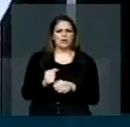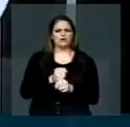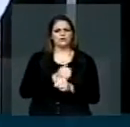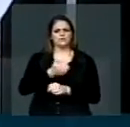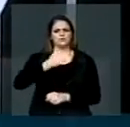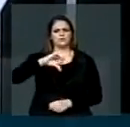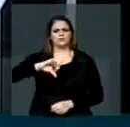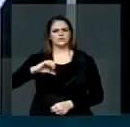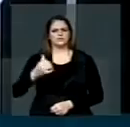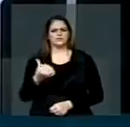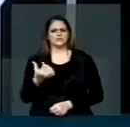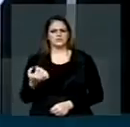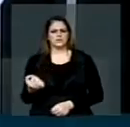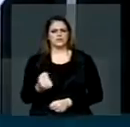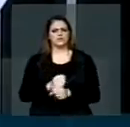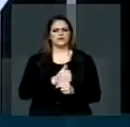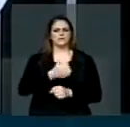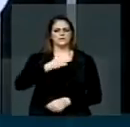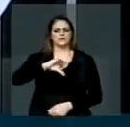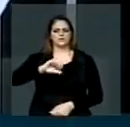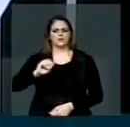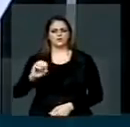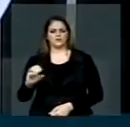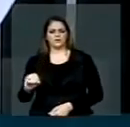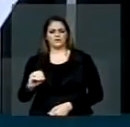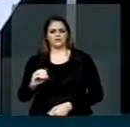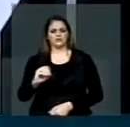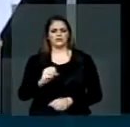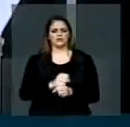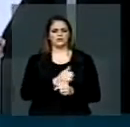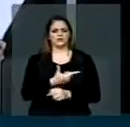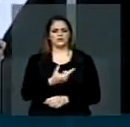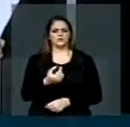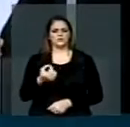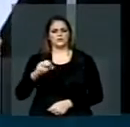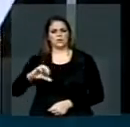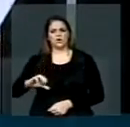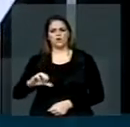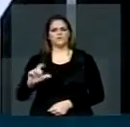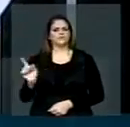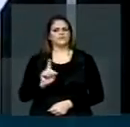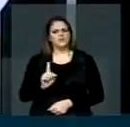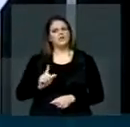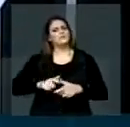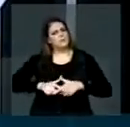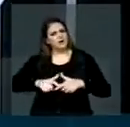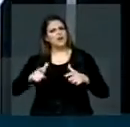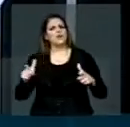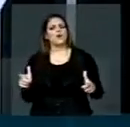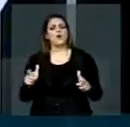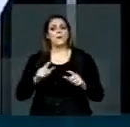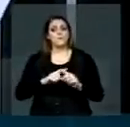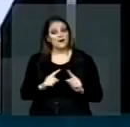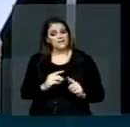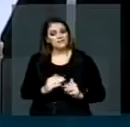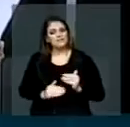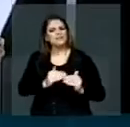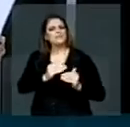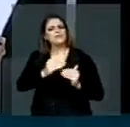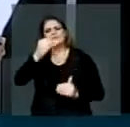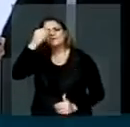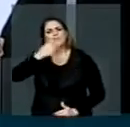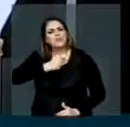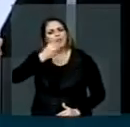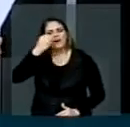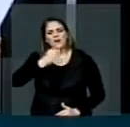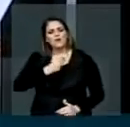1960, 1980 e nem do que em 2009. É maior e bem maior, mas tem crescido menos que os demais setores da economia,